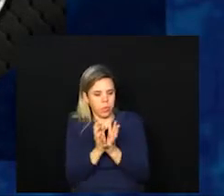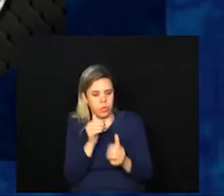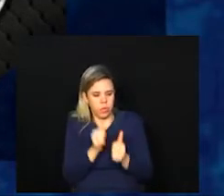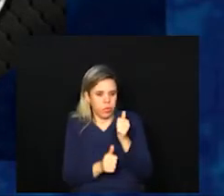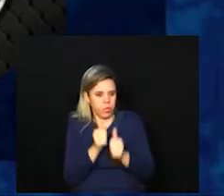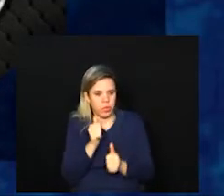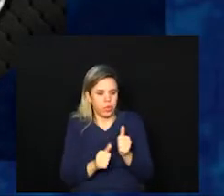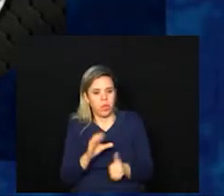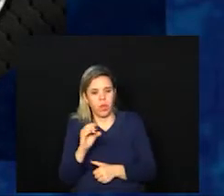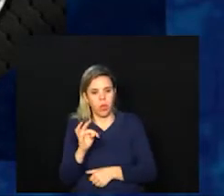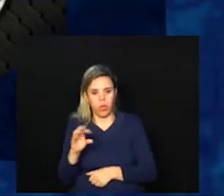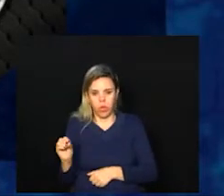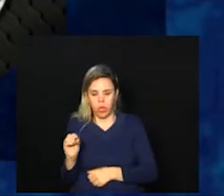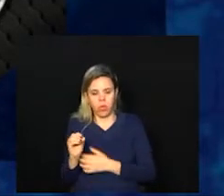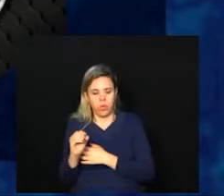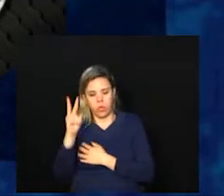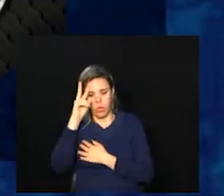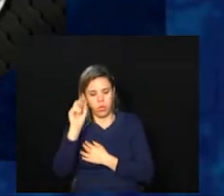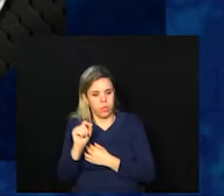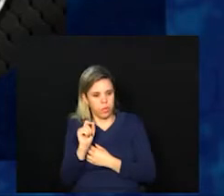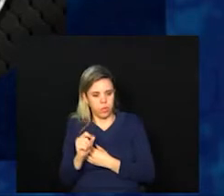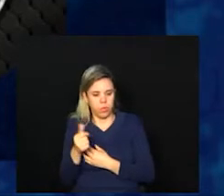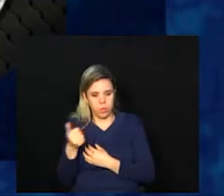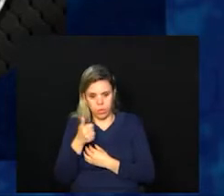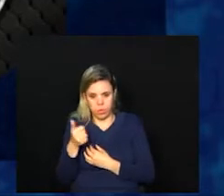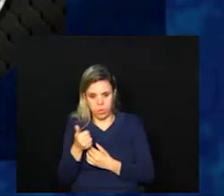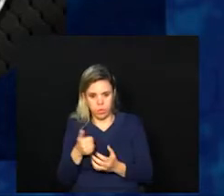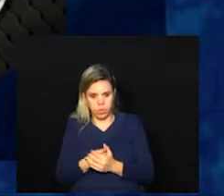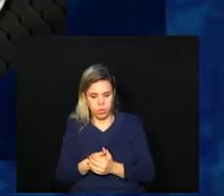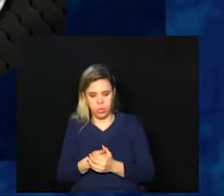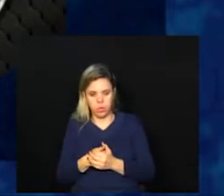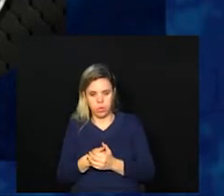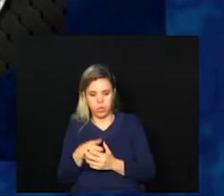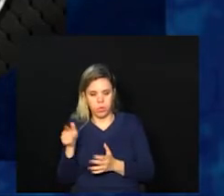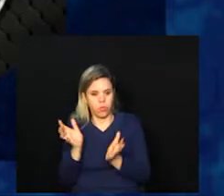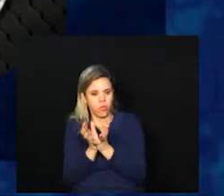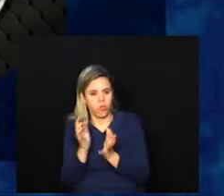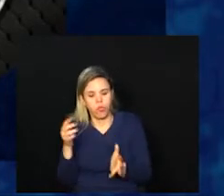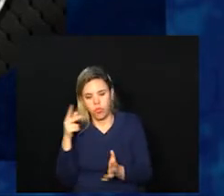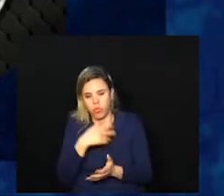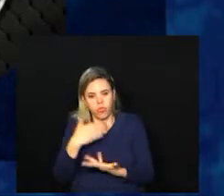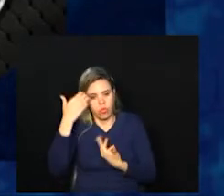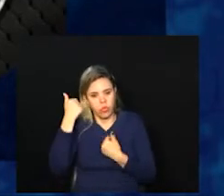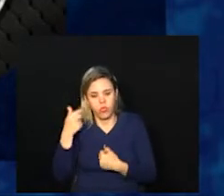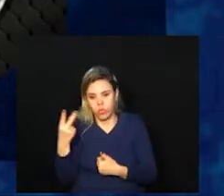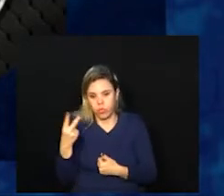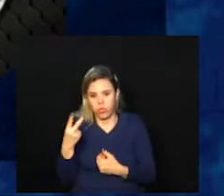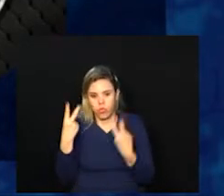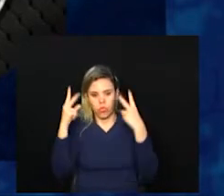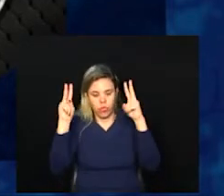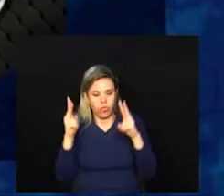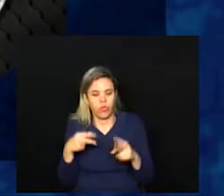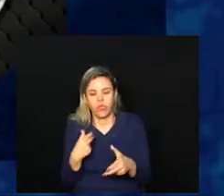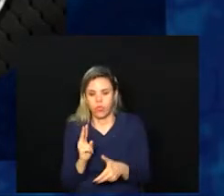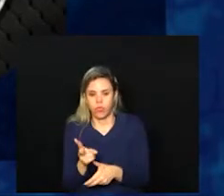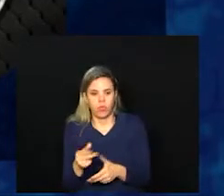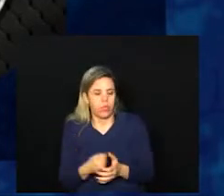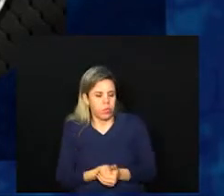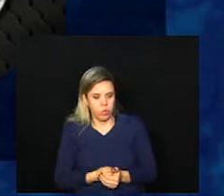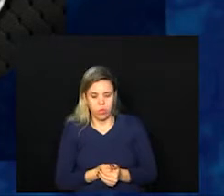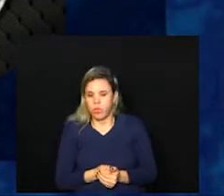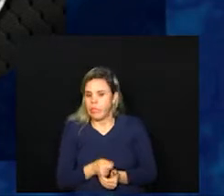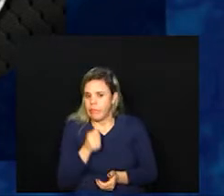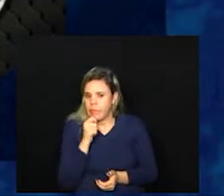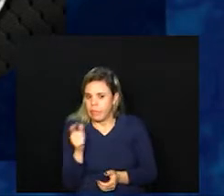estádio Couto Pereira. Lembrando, que pela primeira vez nesta Série B, a Ponte Preta vem de 2 vitórias consecutivas. Isso